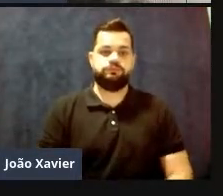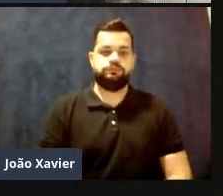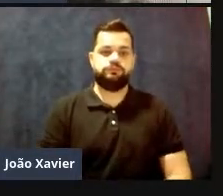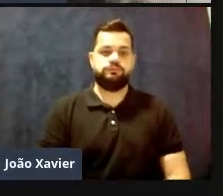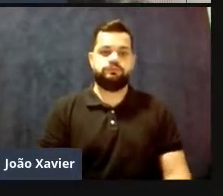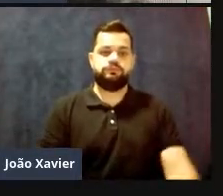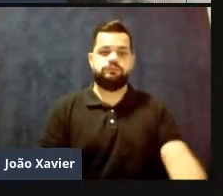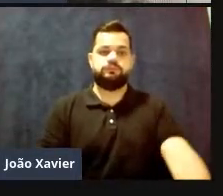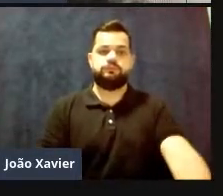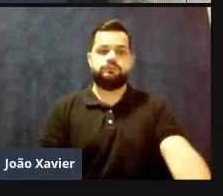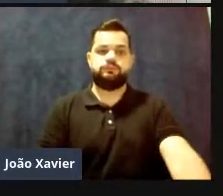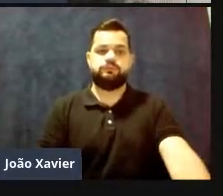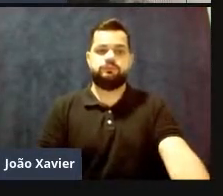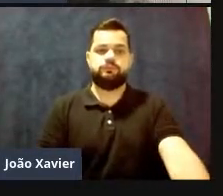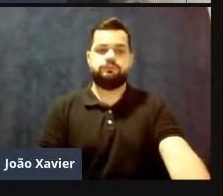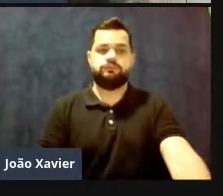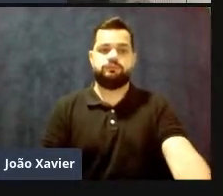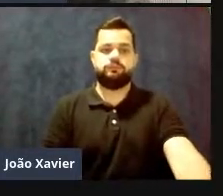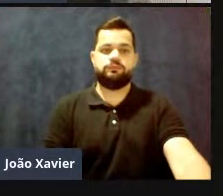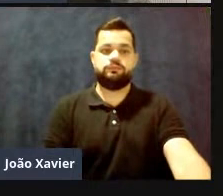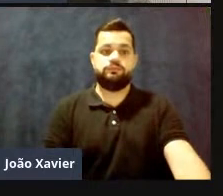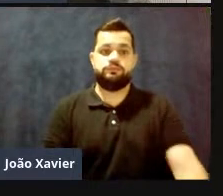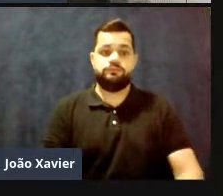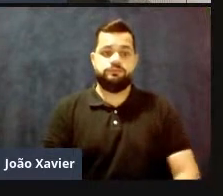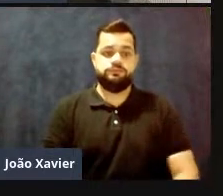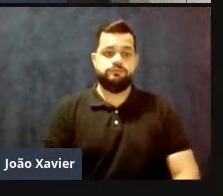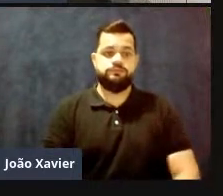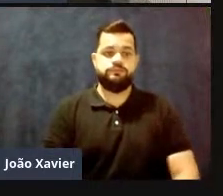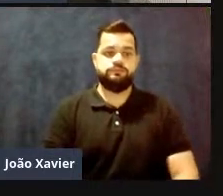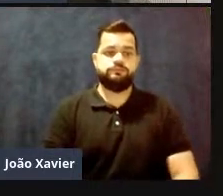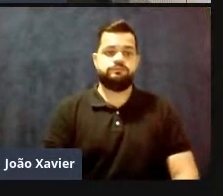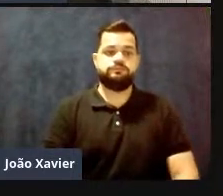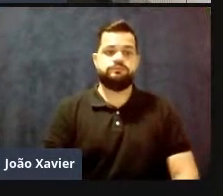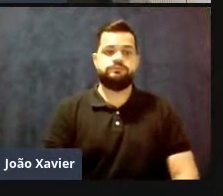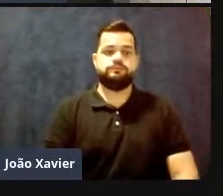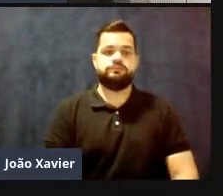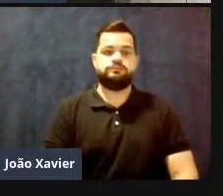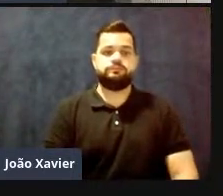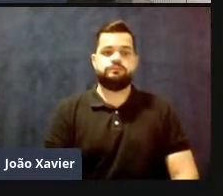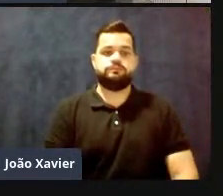Eu posso começar. Tenho dúvida se alguém está me ouvindo ou não está me ouvindo.